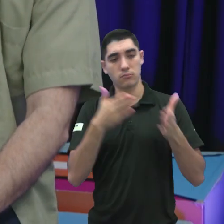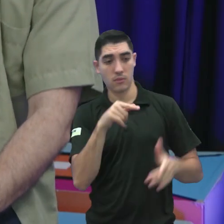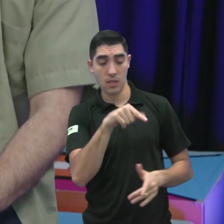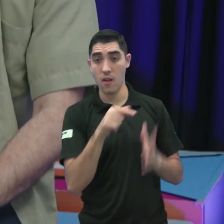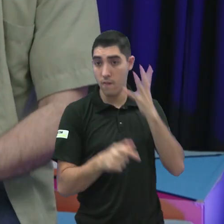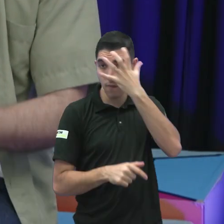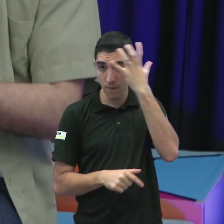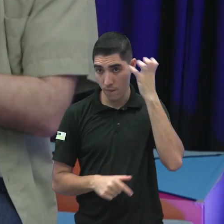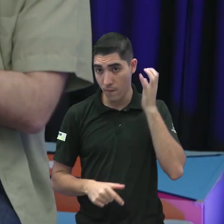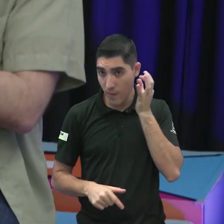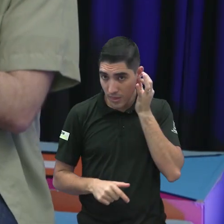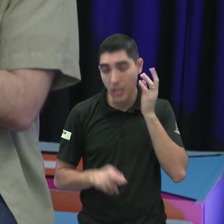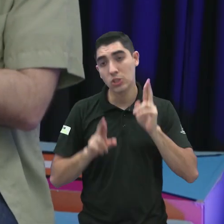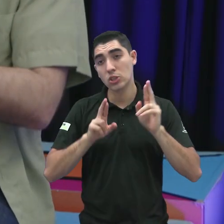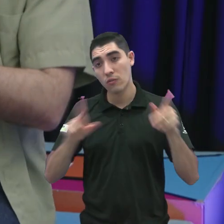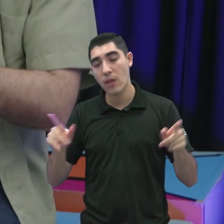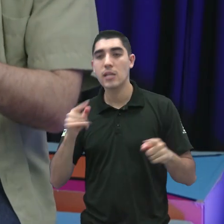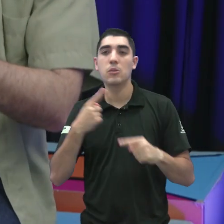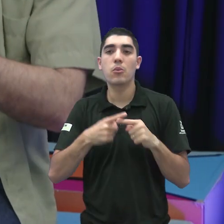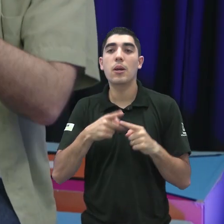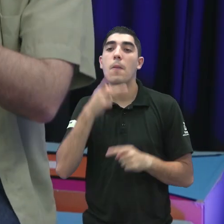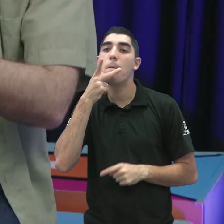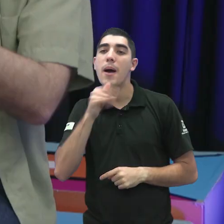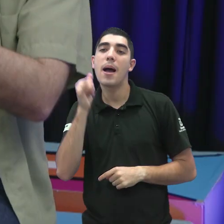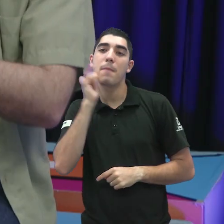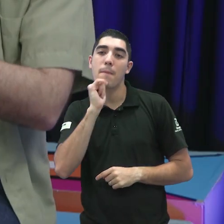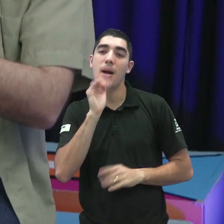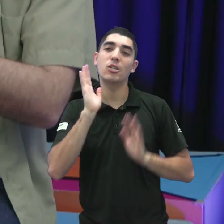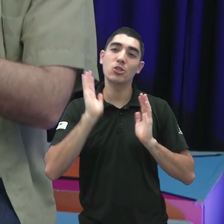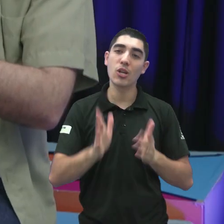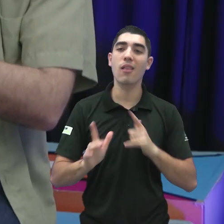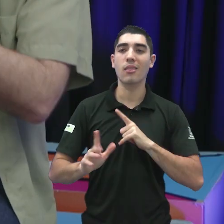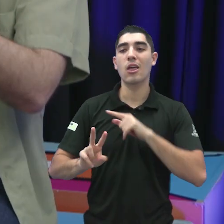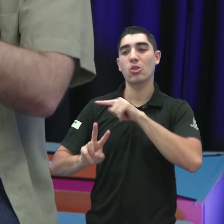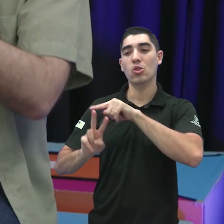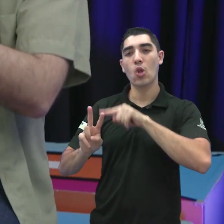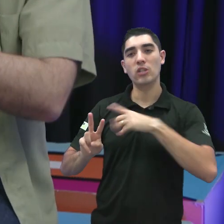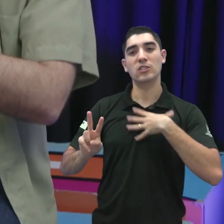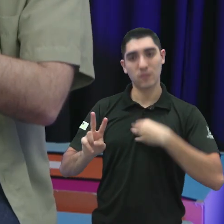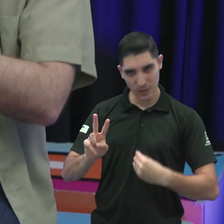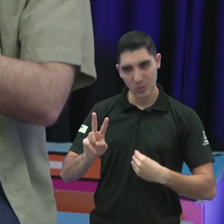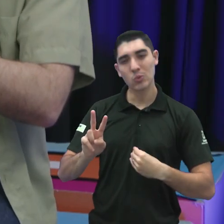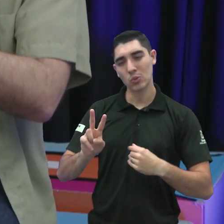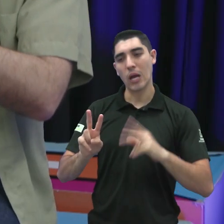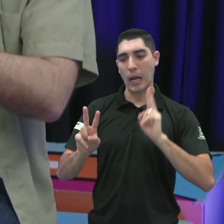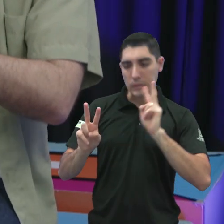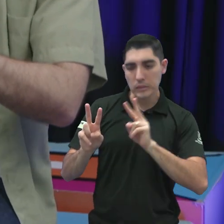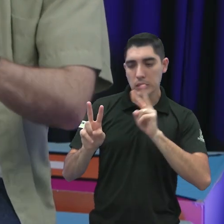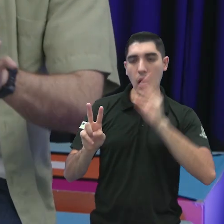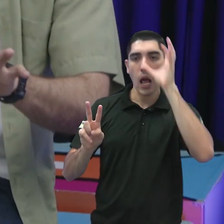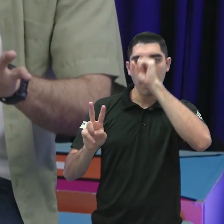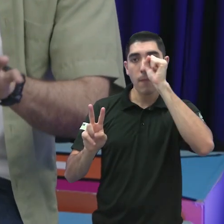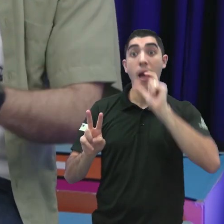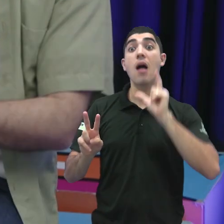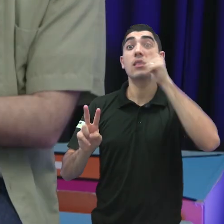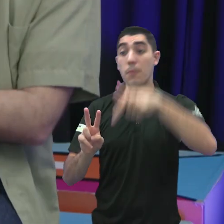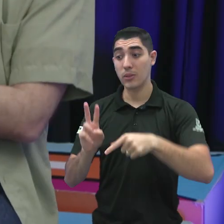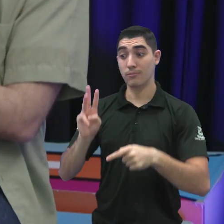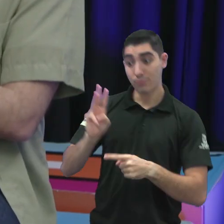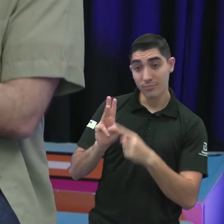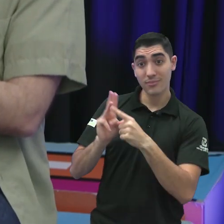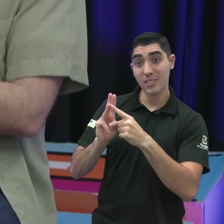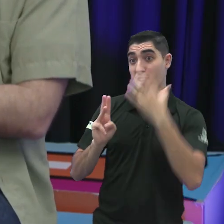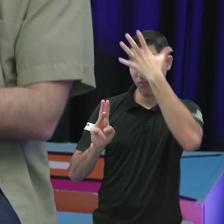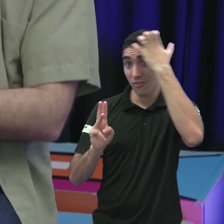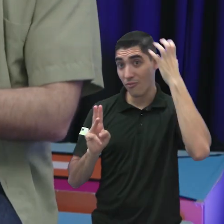pais dela, com os 2 primeiros filhos, aprenderam bastante, tiveram seus percalços, e aí talvez a rigidez maior.